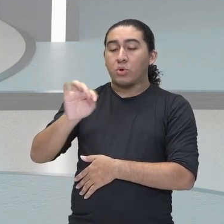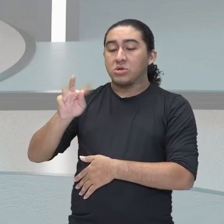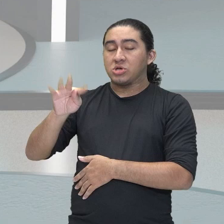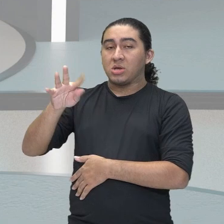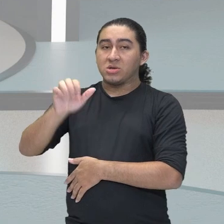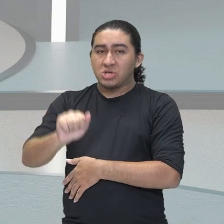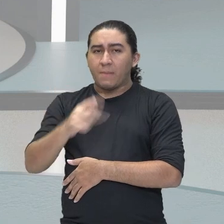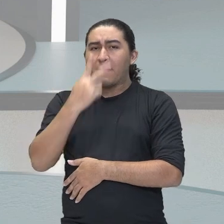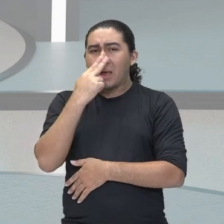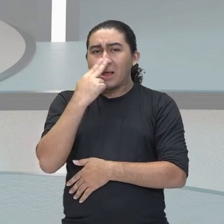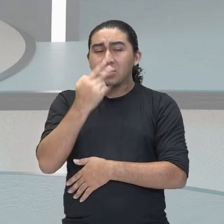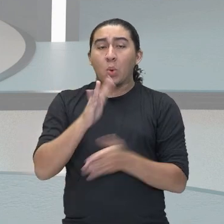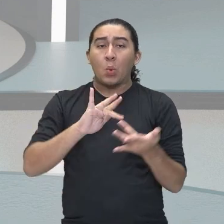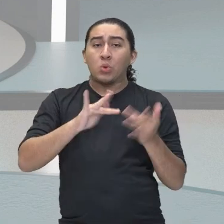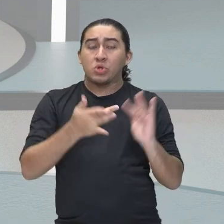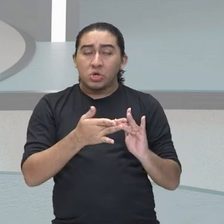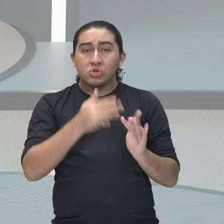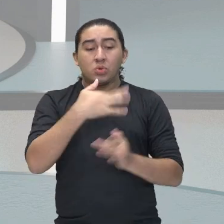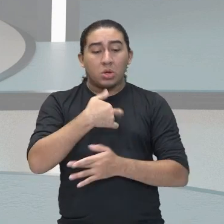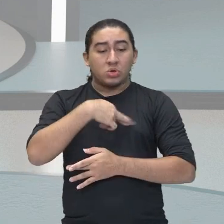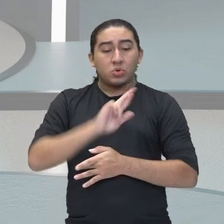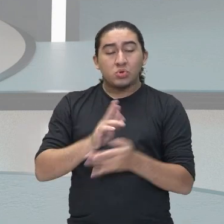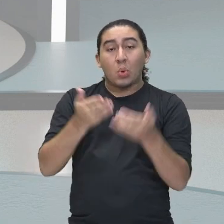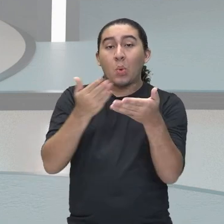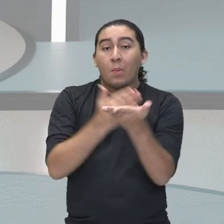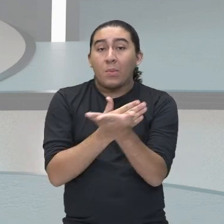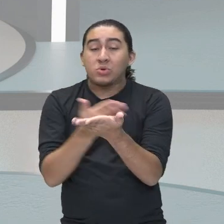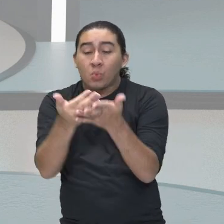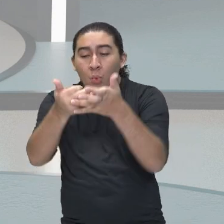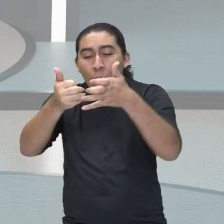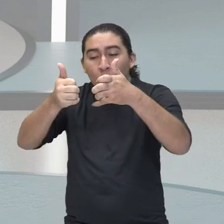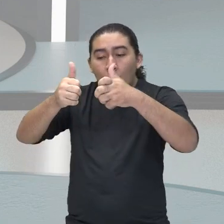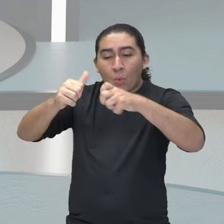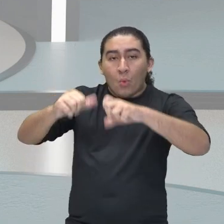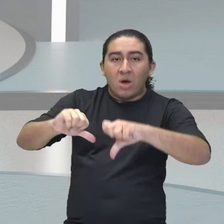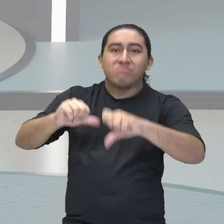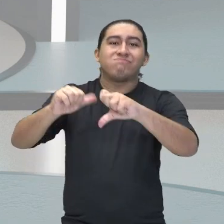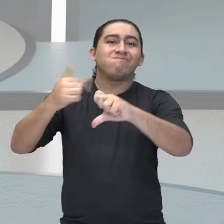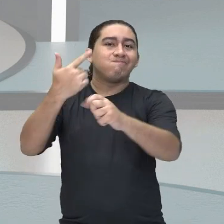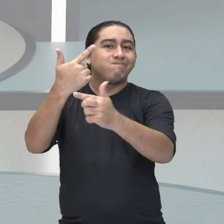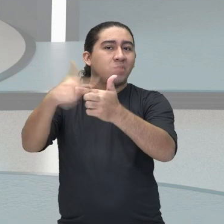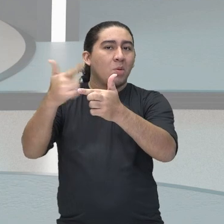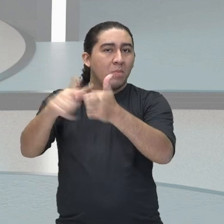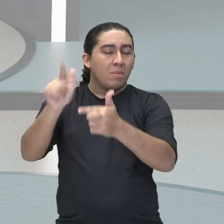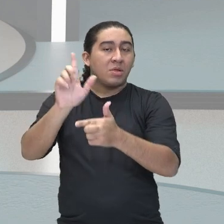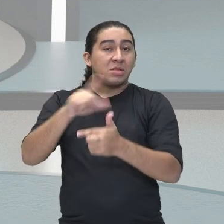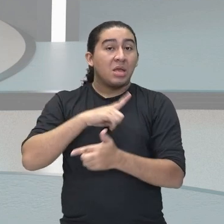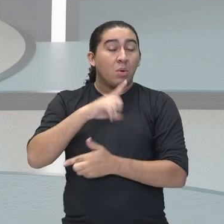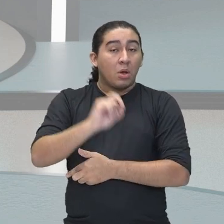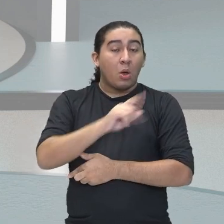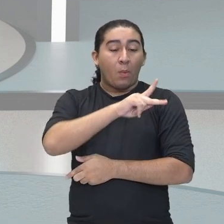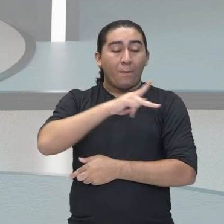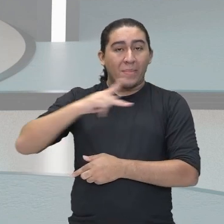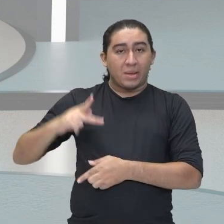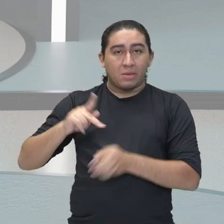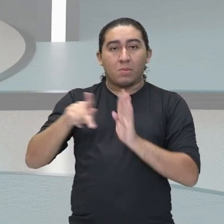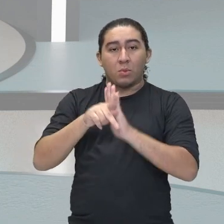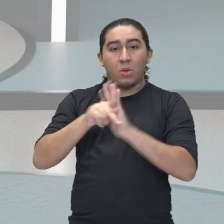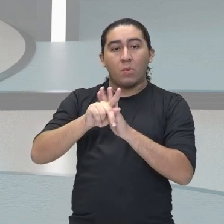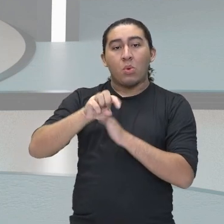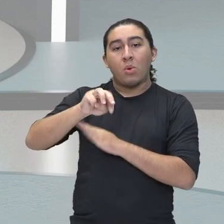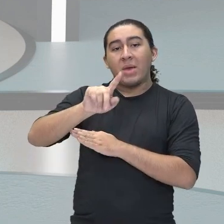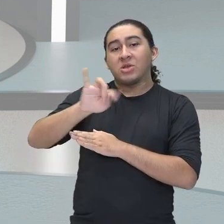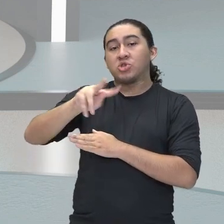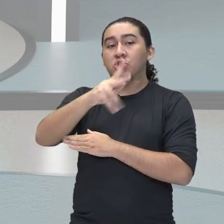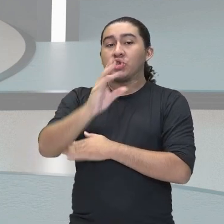religiosa encabeçada por Martinho Lutero. Martinho Lutero era um padre, né? Ele era da Igreja Católica, mas ele